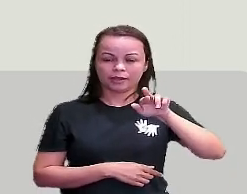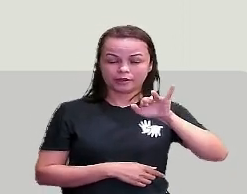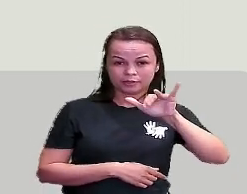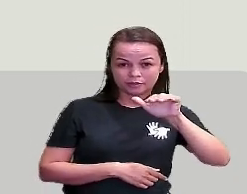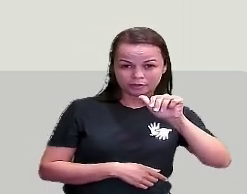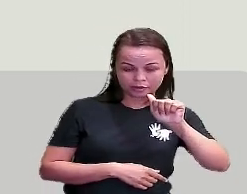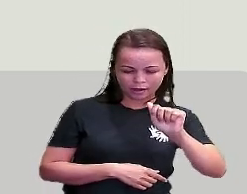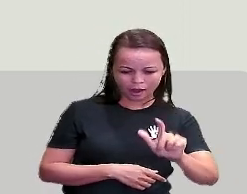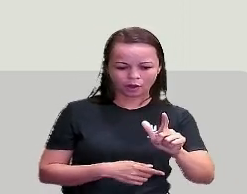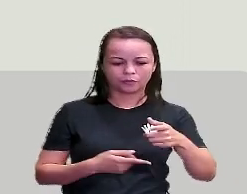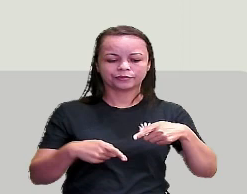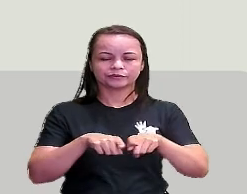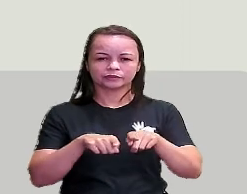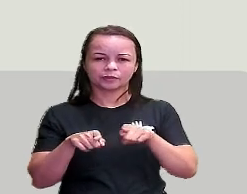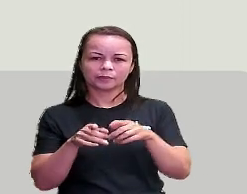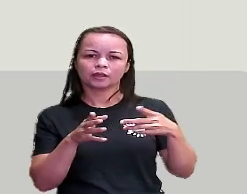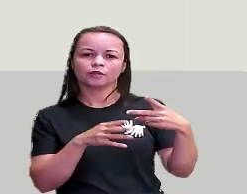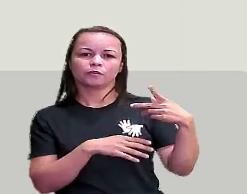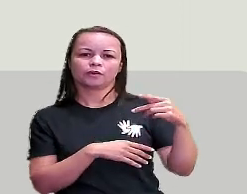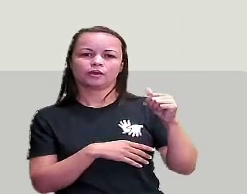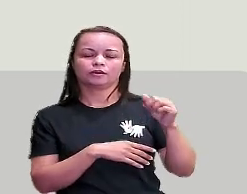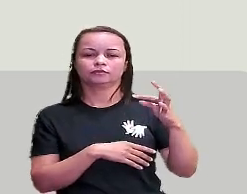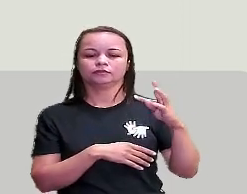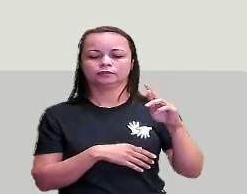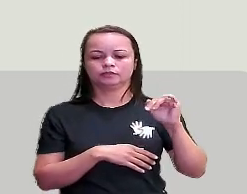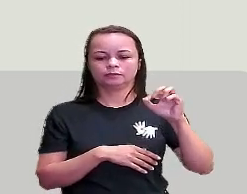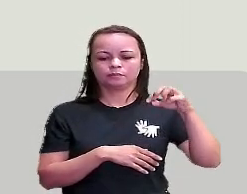precisamos diferenciar esses três tipos.